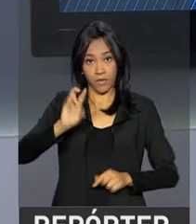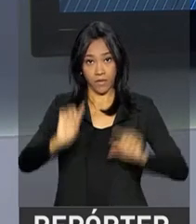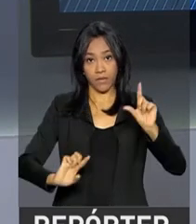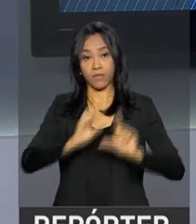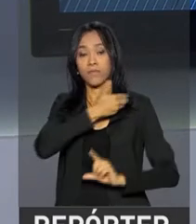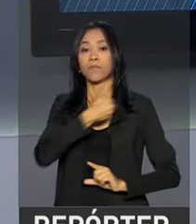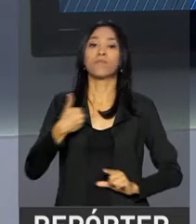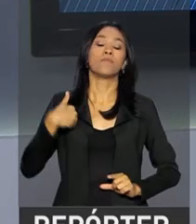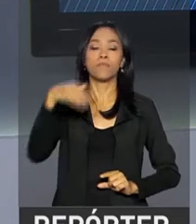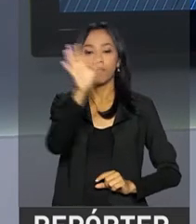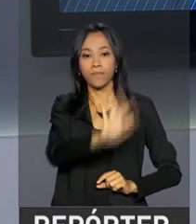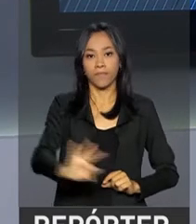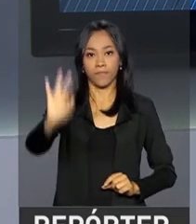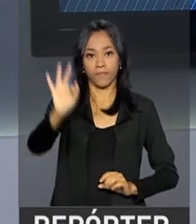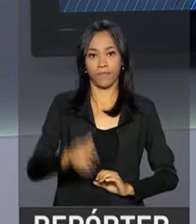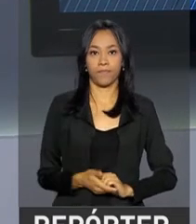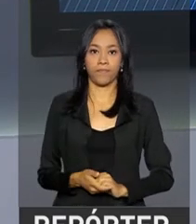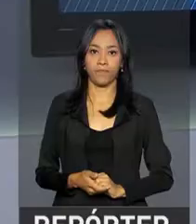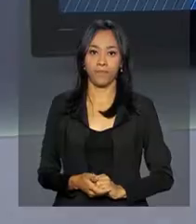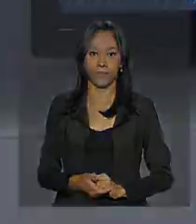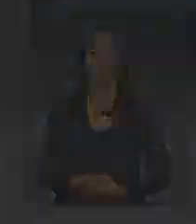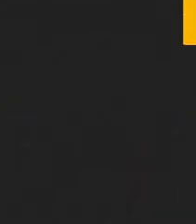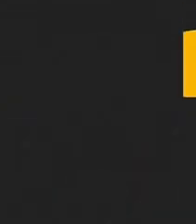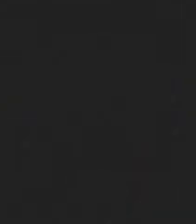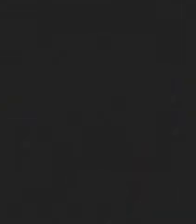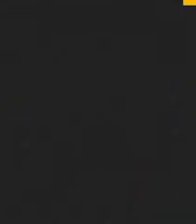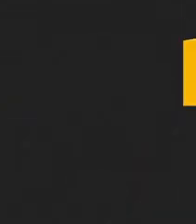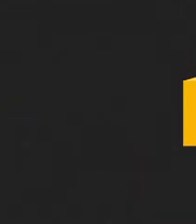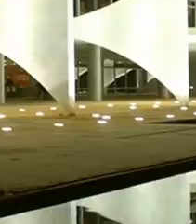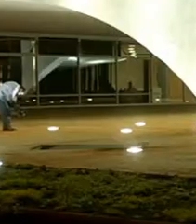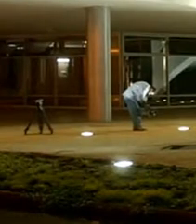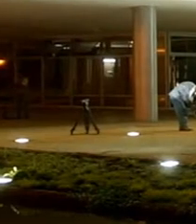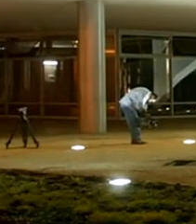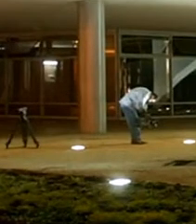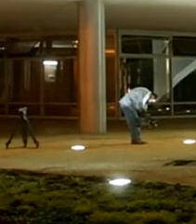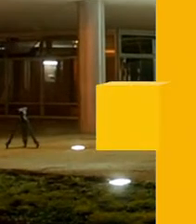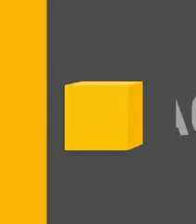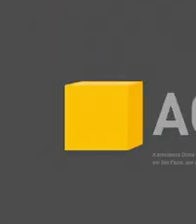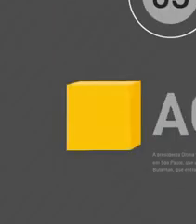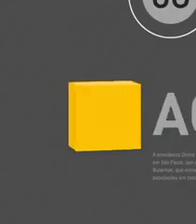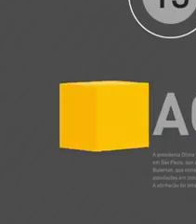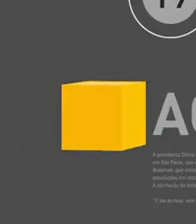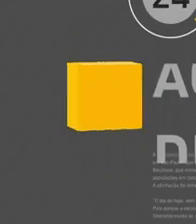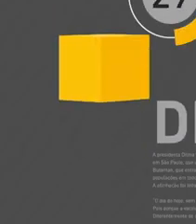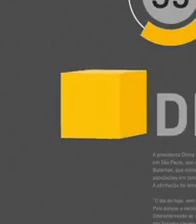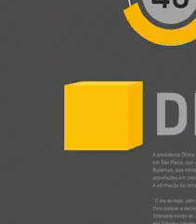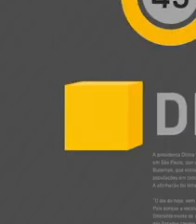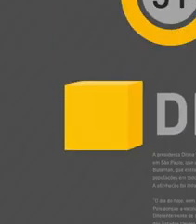NBR, a TV do Governo Federal.